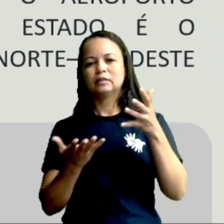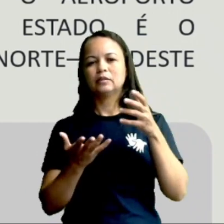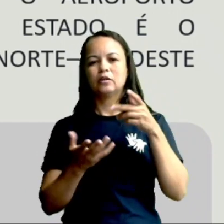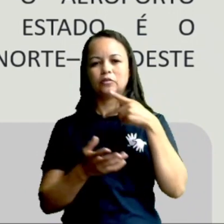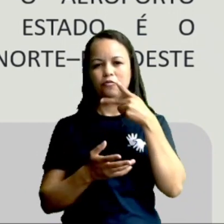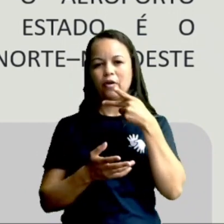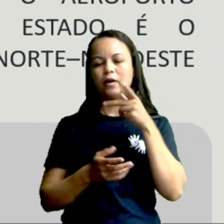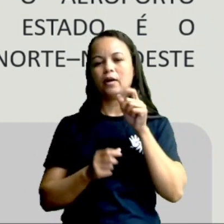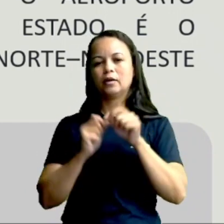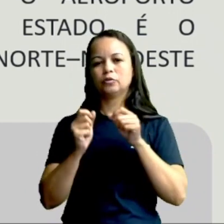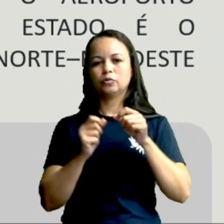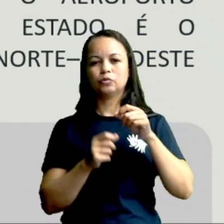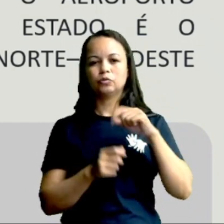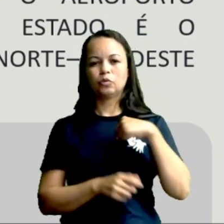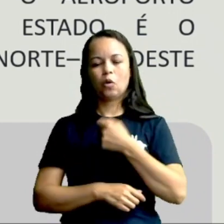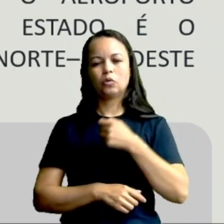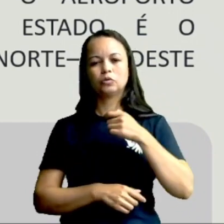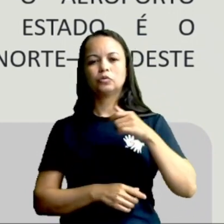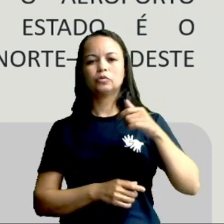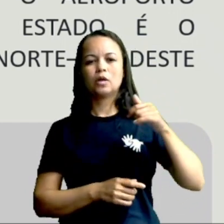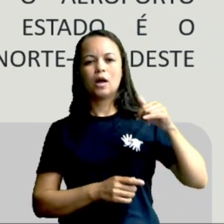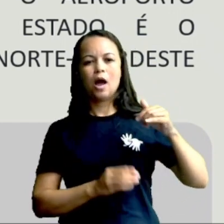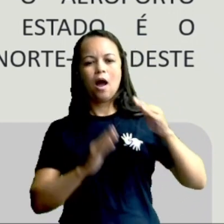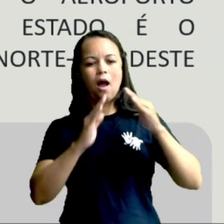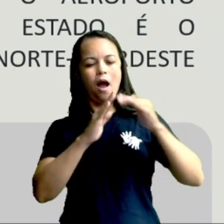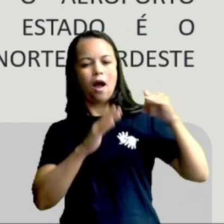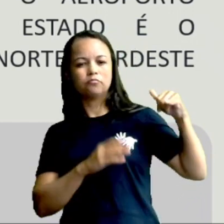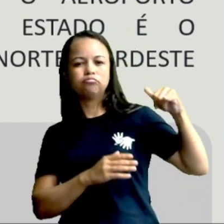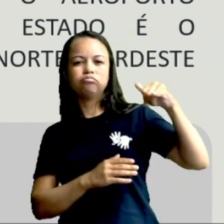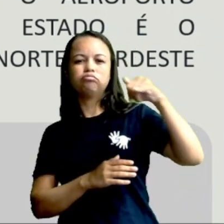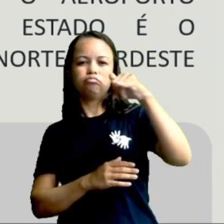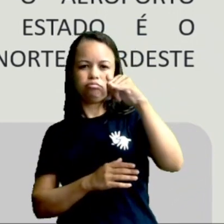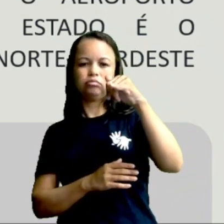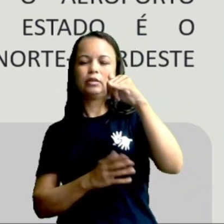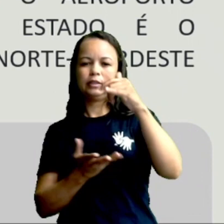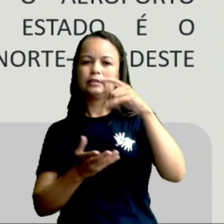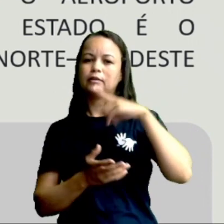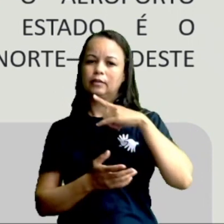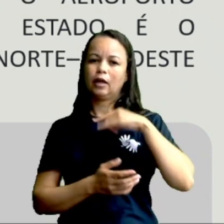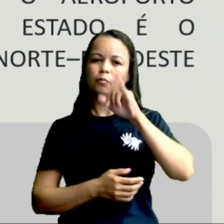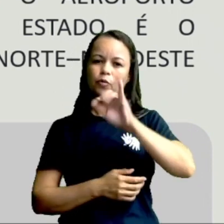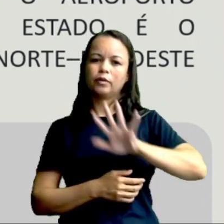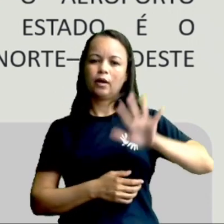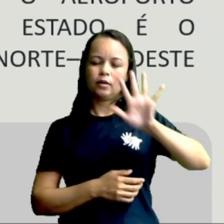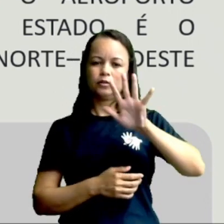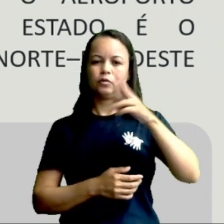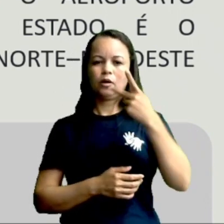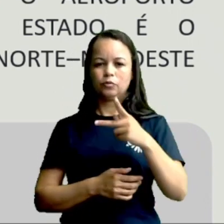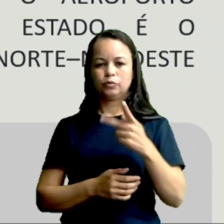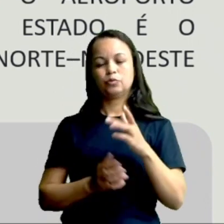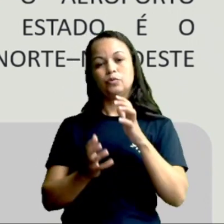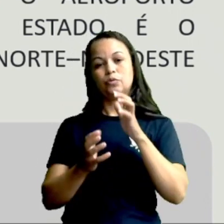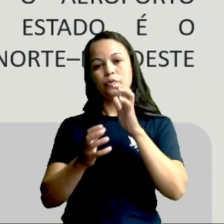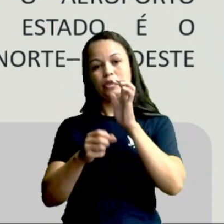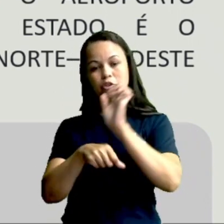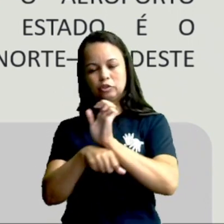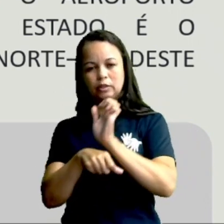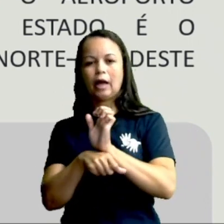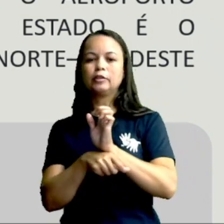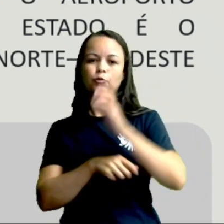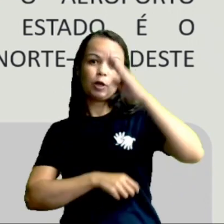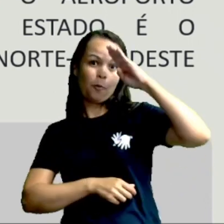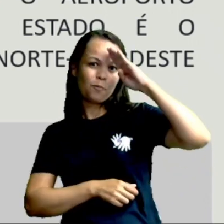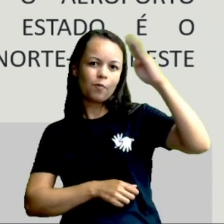estou falando dos nossos aeroportos, né? Nós temos o Aeroporto Internacional do Estado, que é o principal no